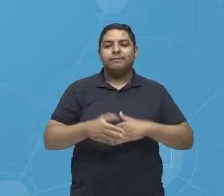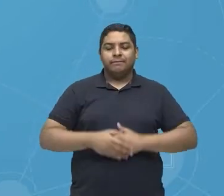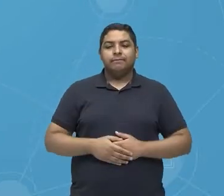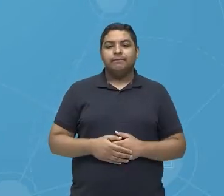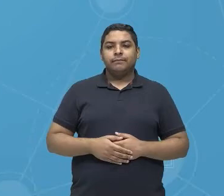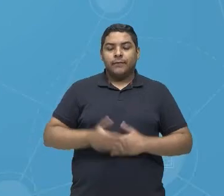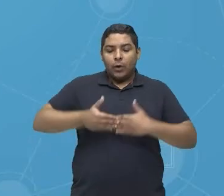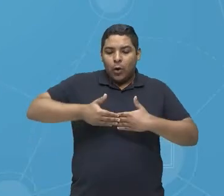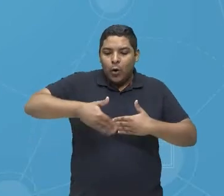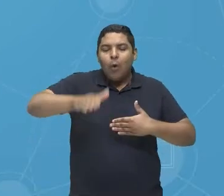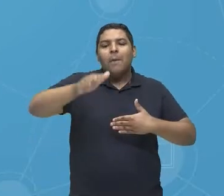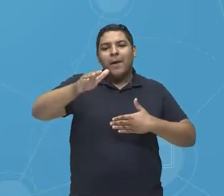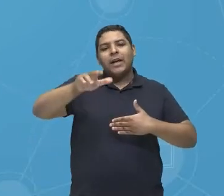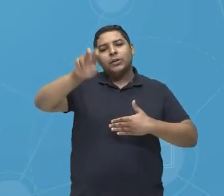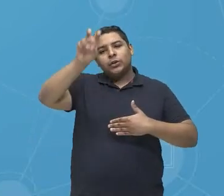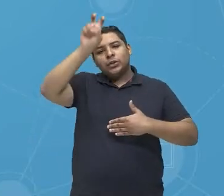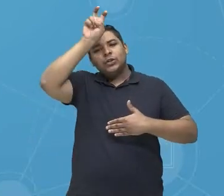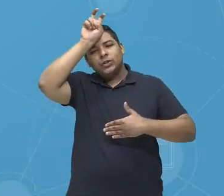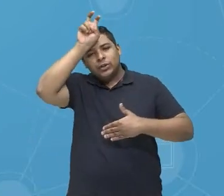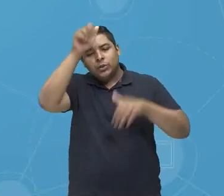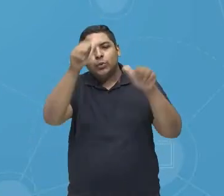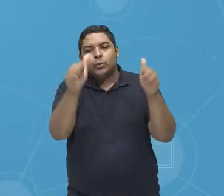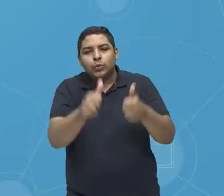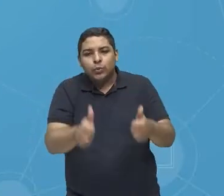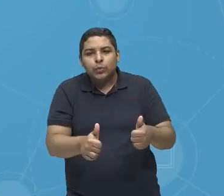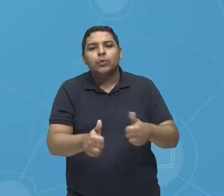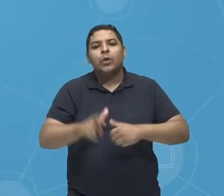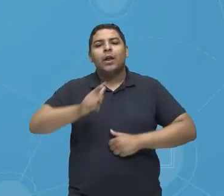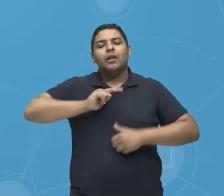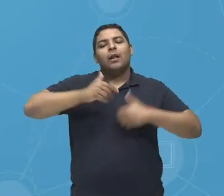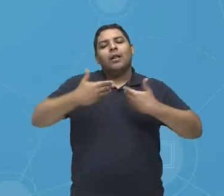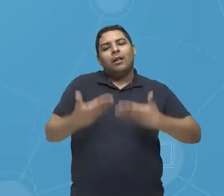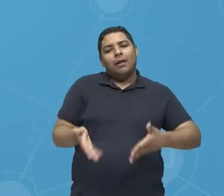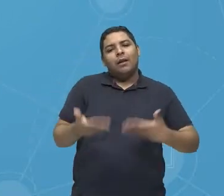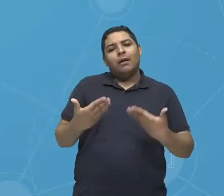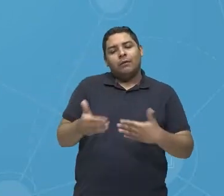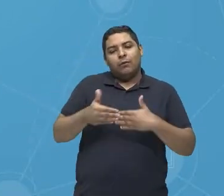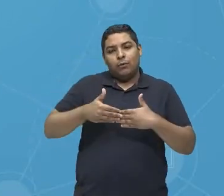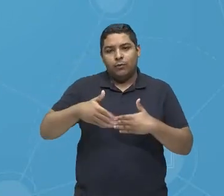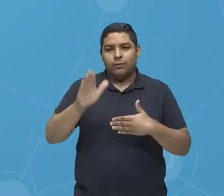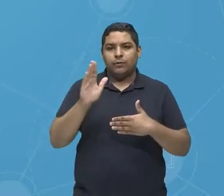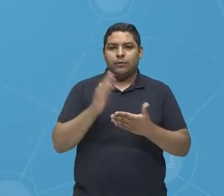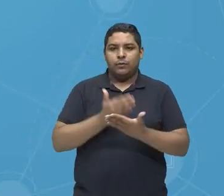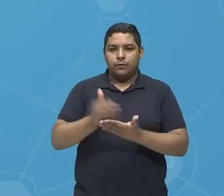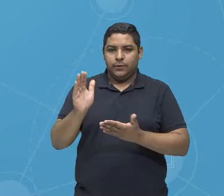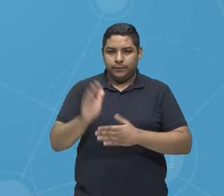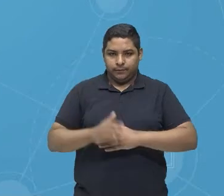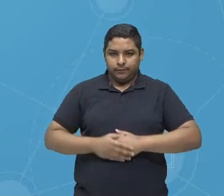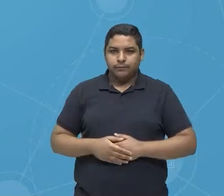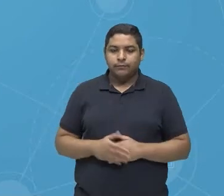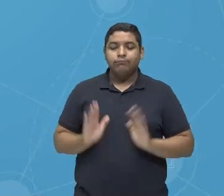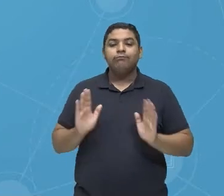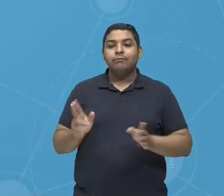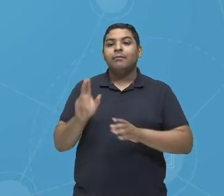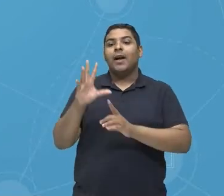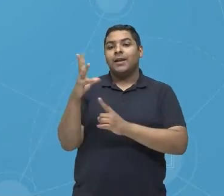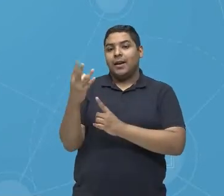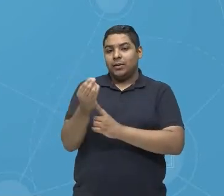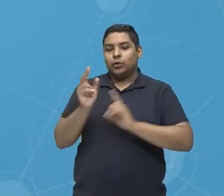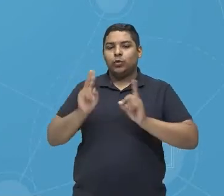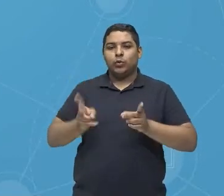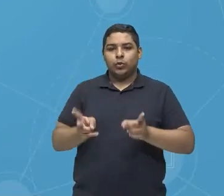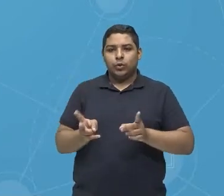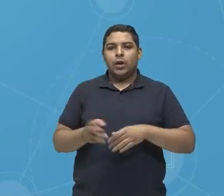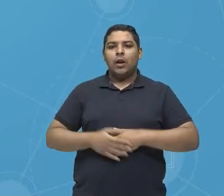egípcias e vão tendo todo um outro movimento, mais leveza. Mas, por enquanto, a arte continuava